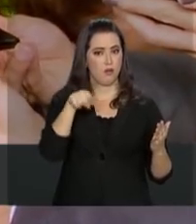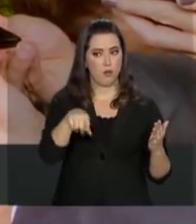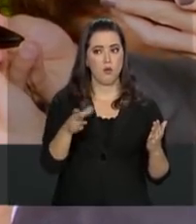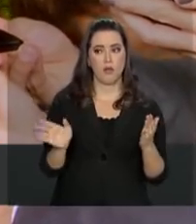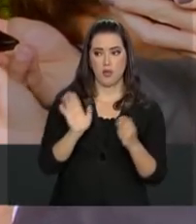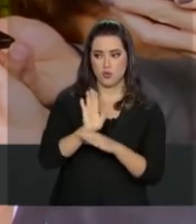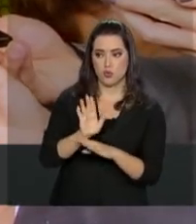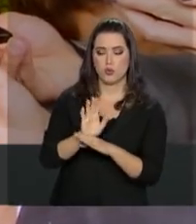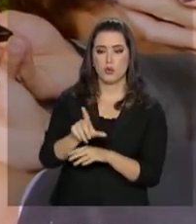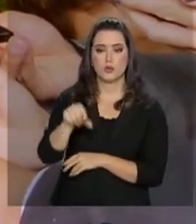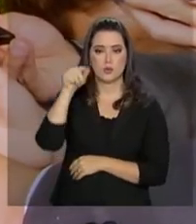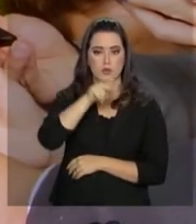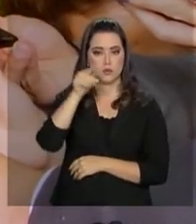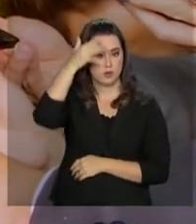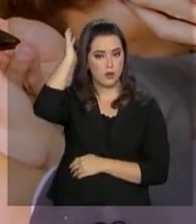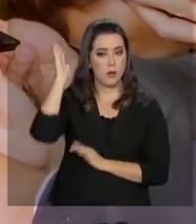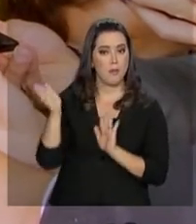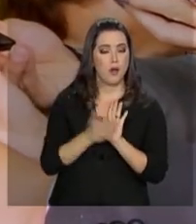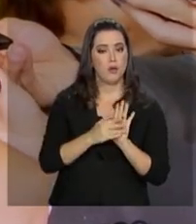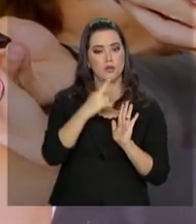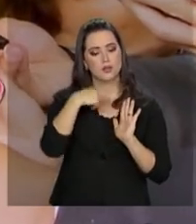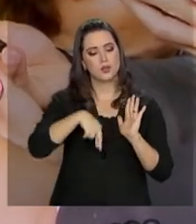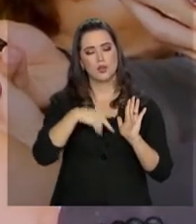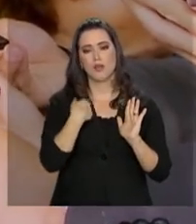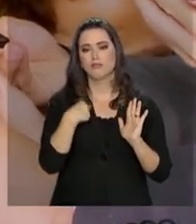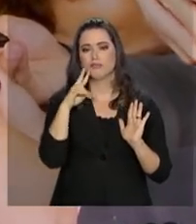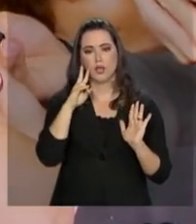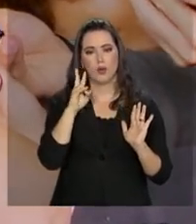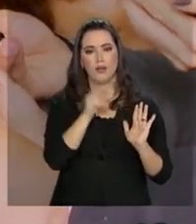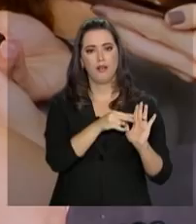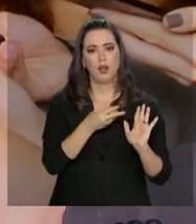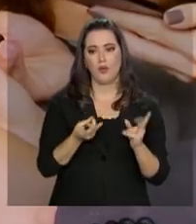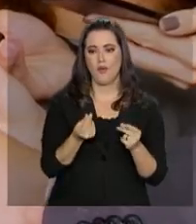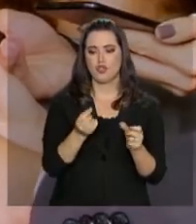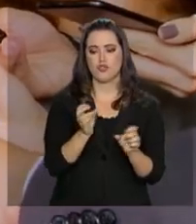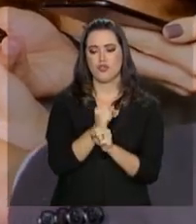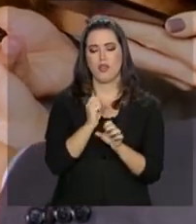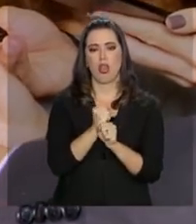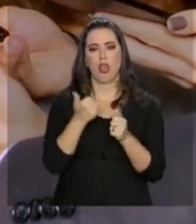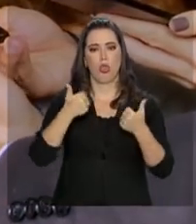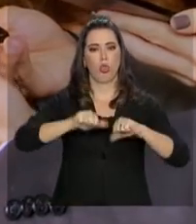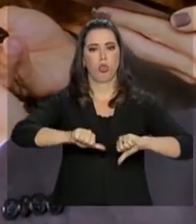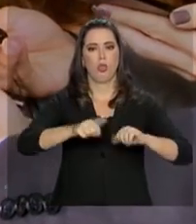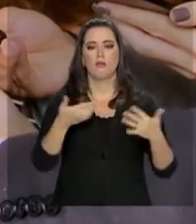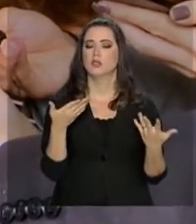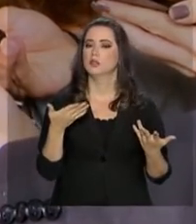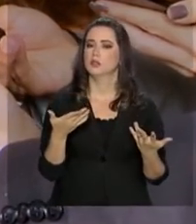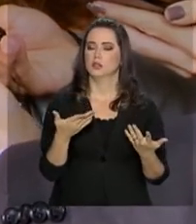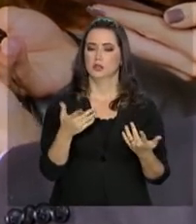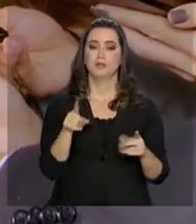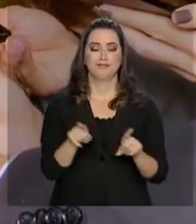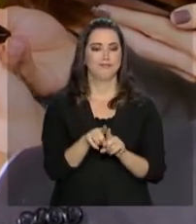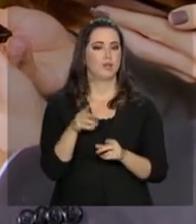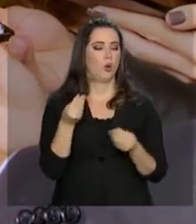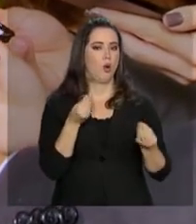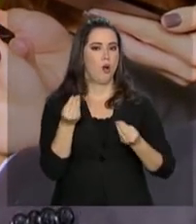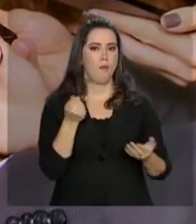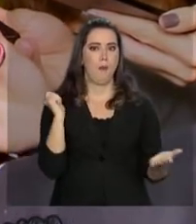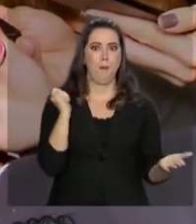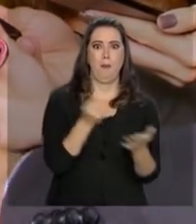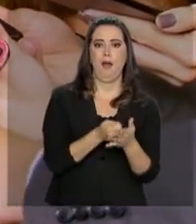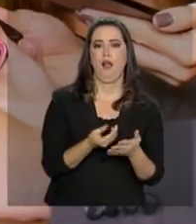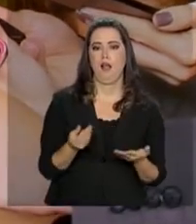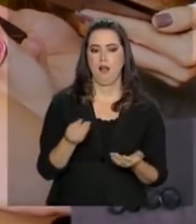presidente deixa muito clara deterioração das contas públicas a impossibilidade de